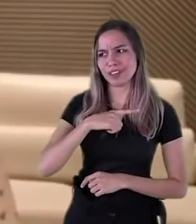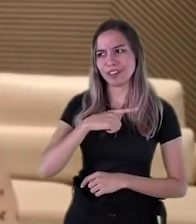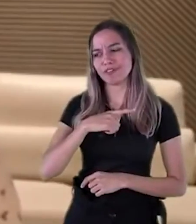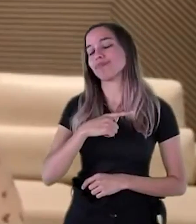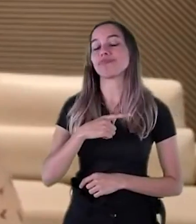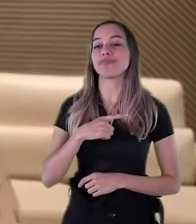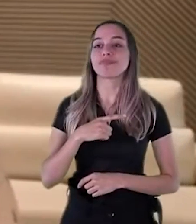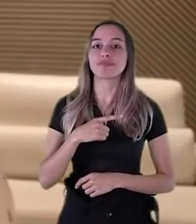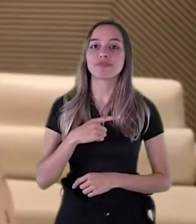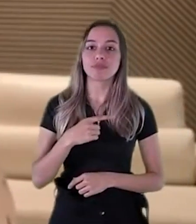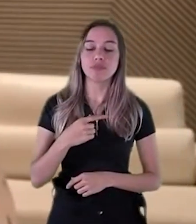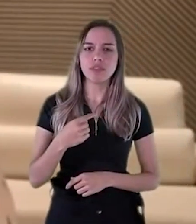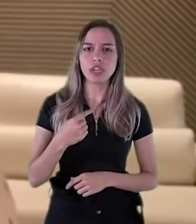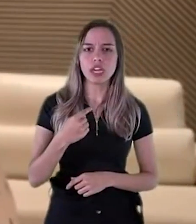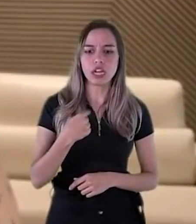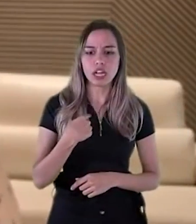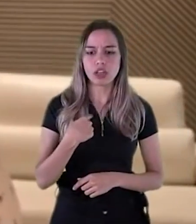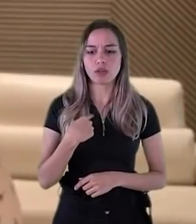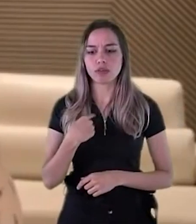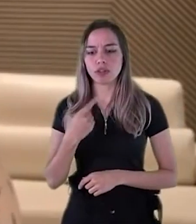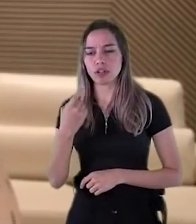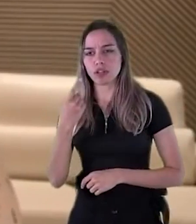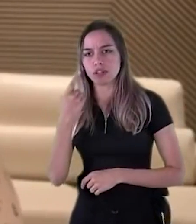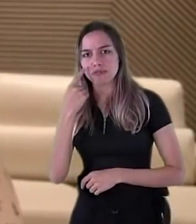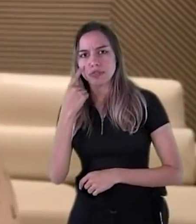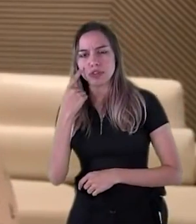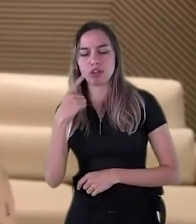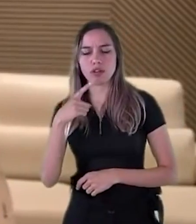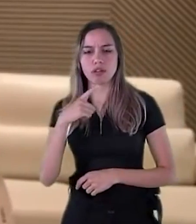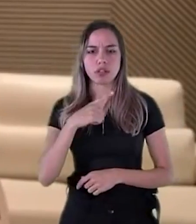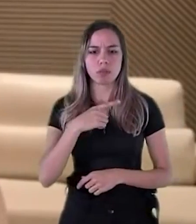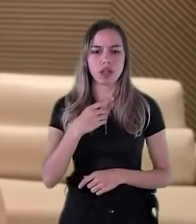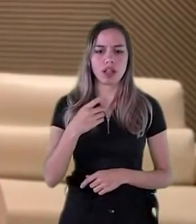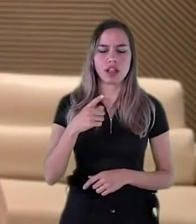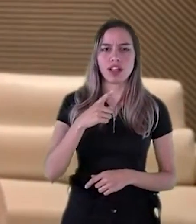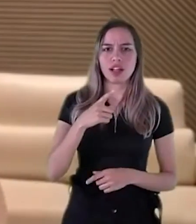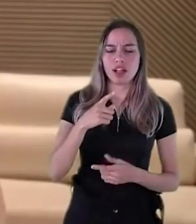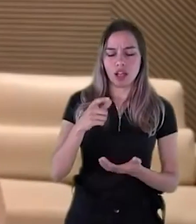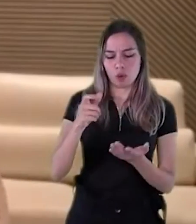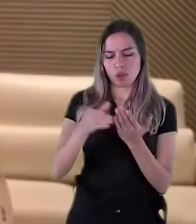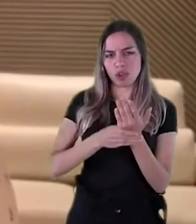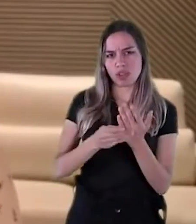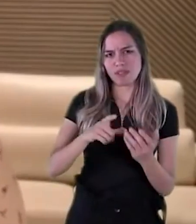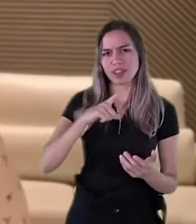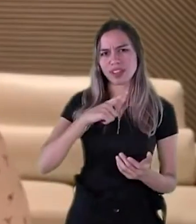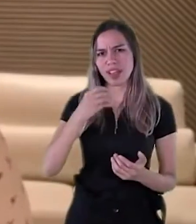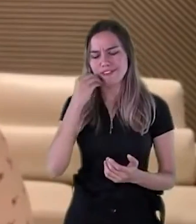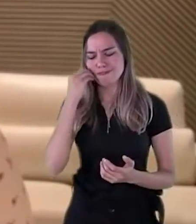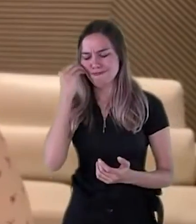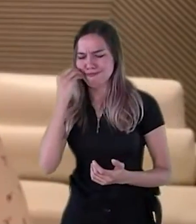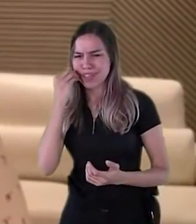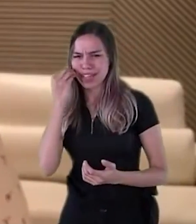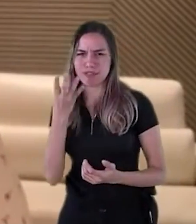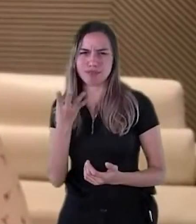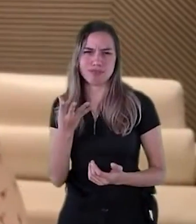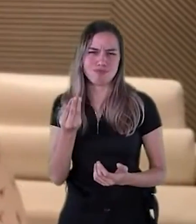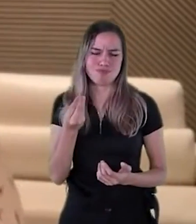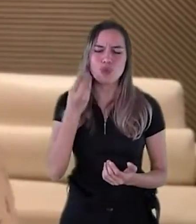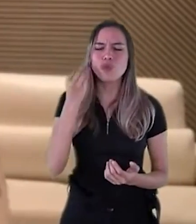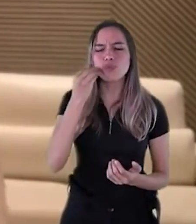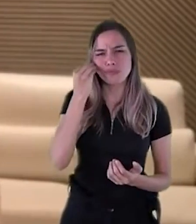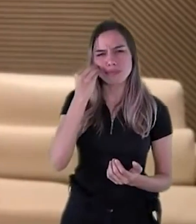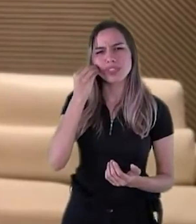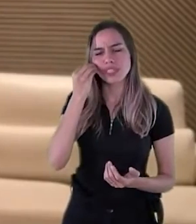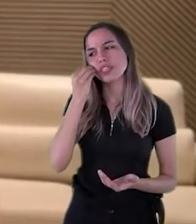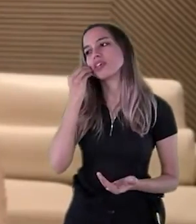considero já fruto de muitas vivências, né? Eu acho que o livro, antes de nós escrevermos, nós convivemos com ele, de alguma